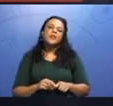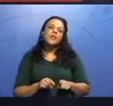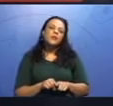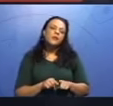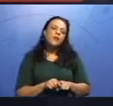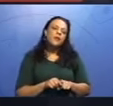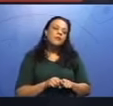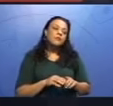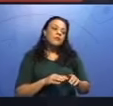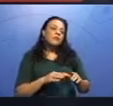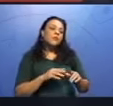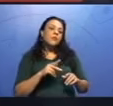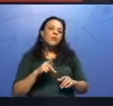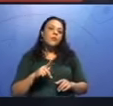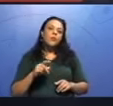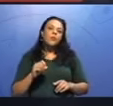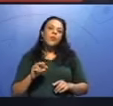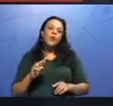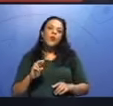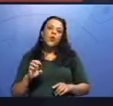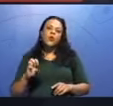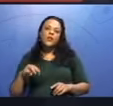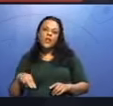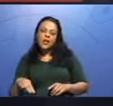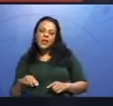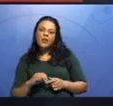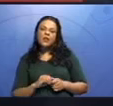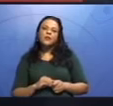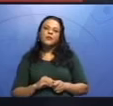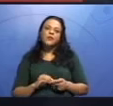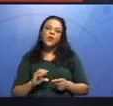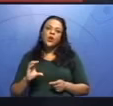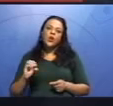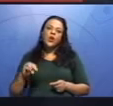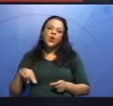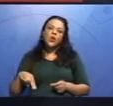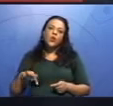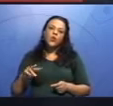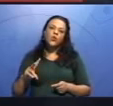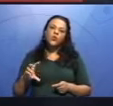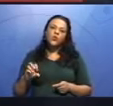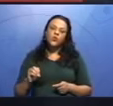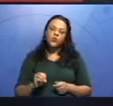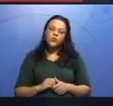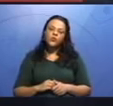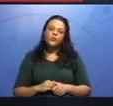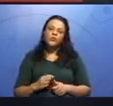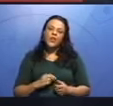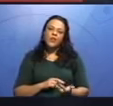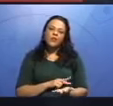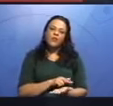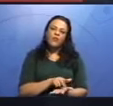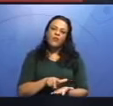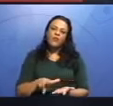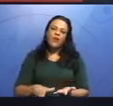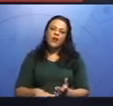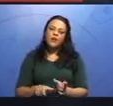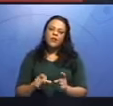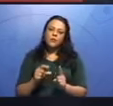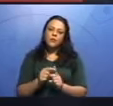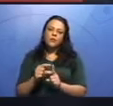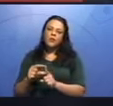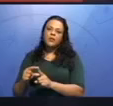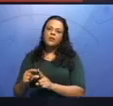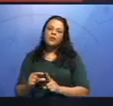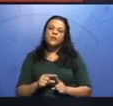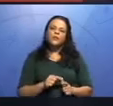Porém, contudo, todavia, entretanto, a oração coordenada, introduzida por conjunção adversativa, é separada por vírgula. Você